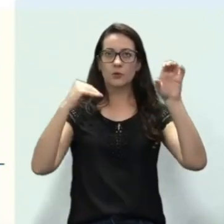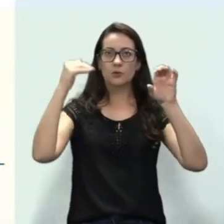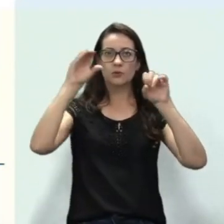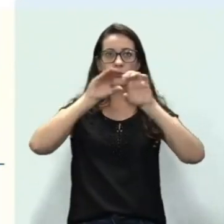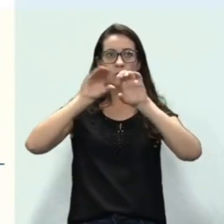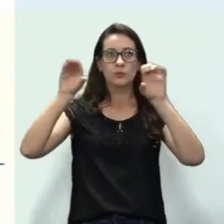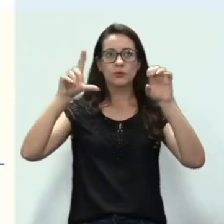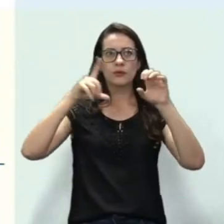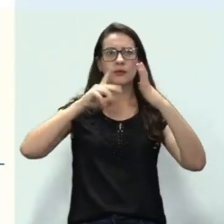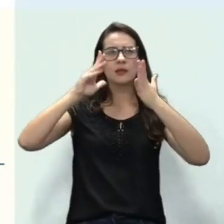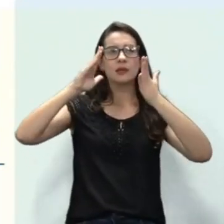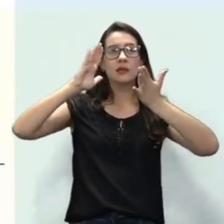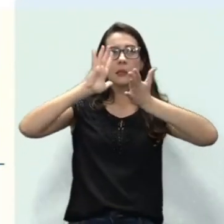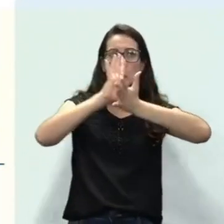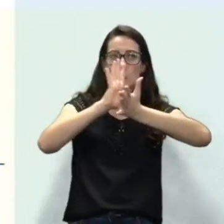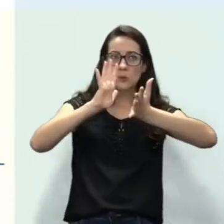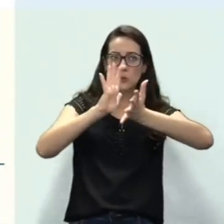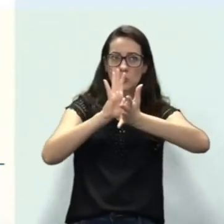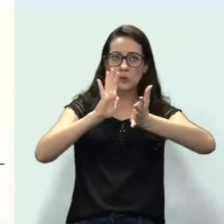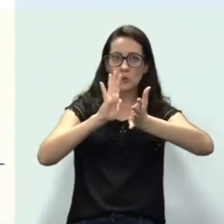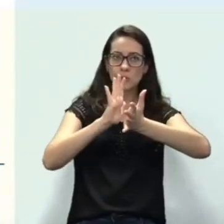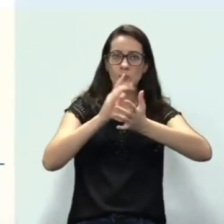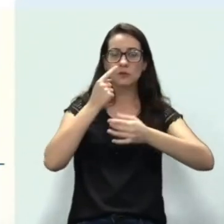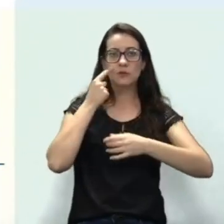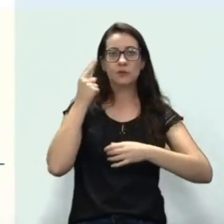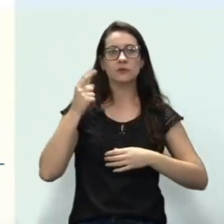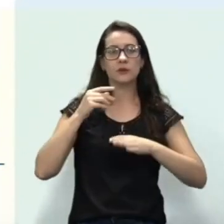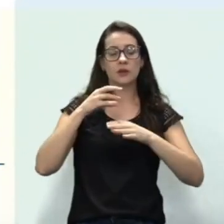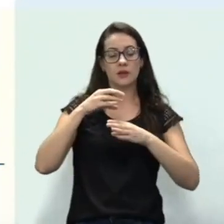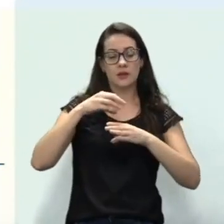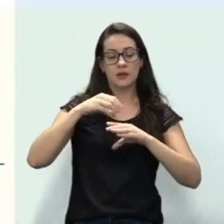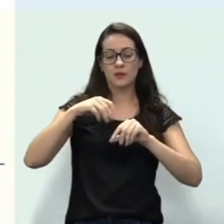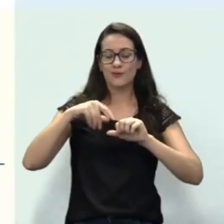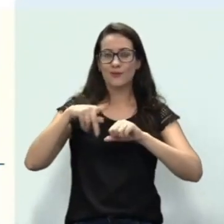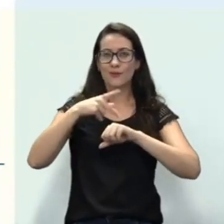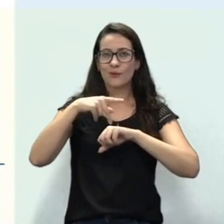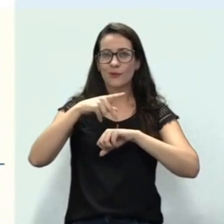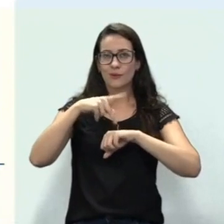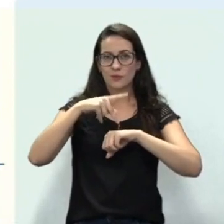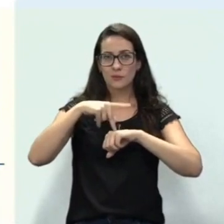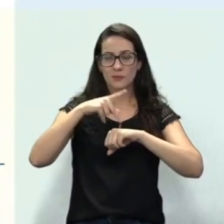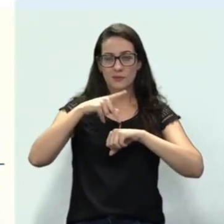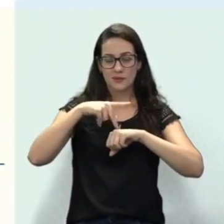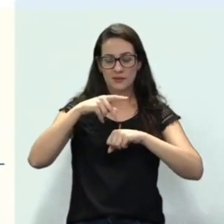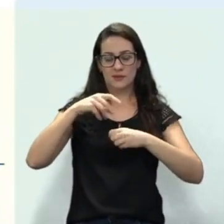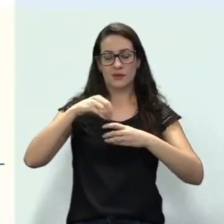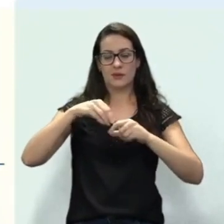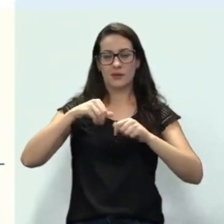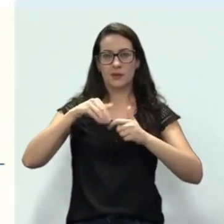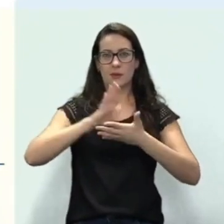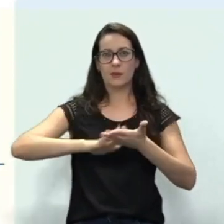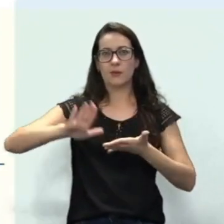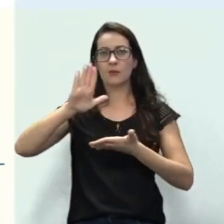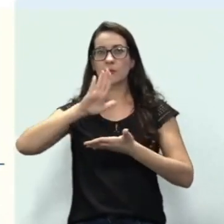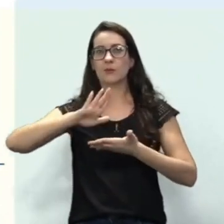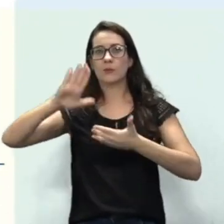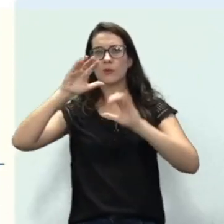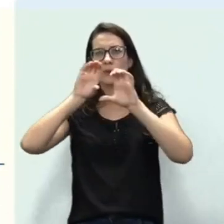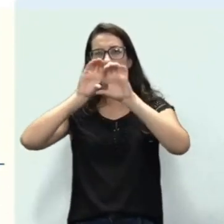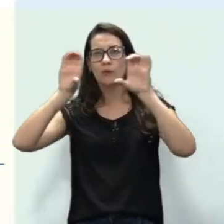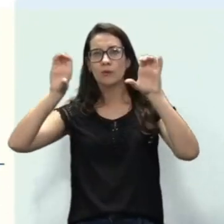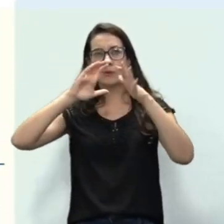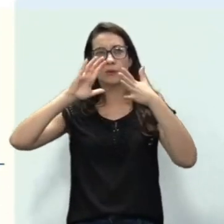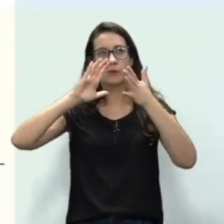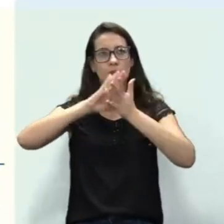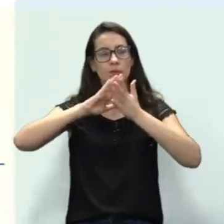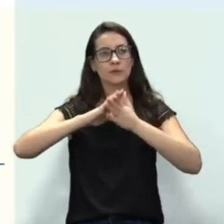está comprimido, então o concreto está trabalhando aqui. Já na diagonal, ele